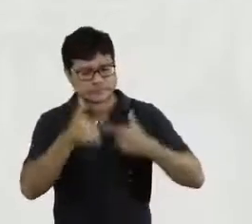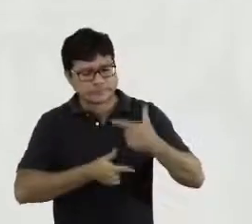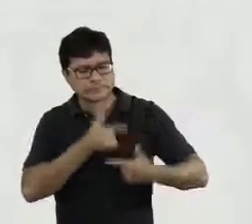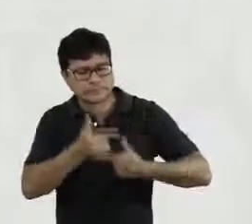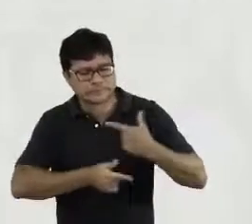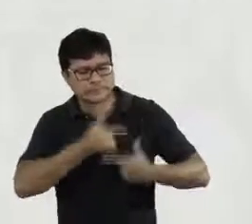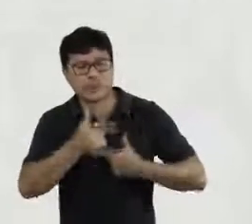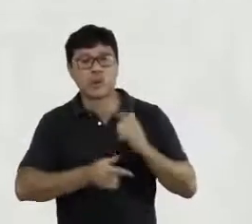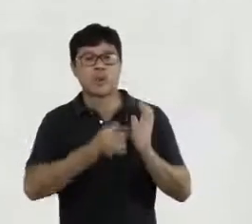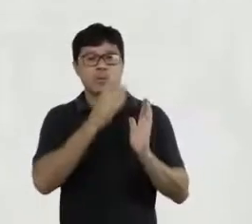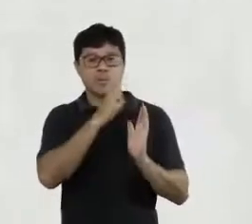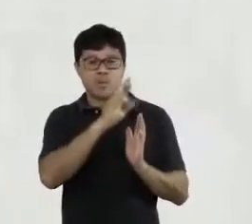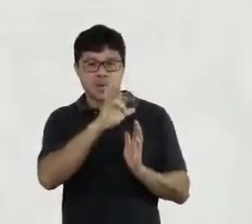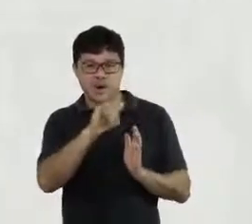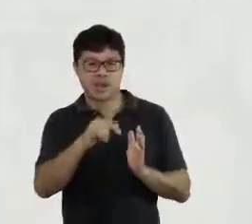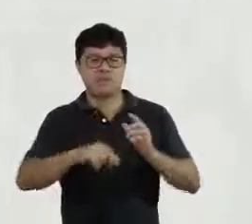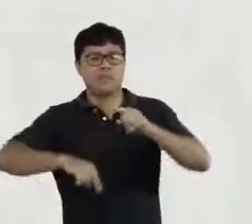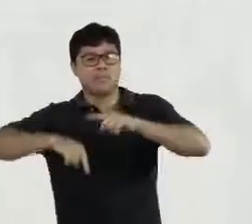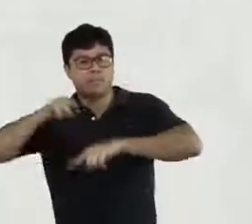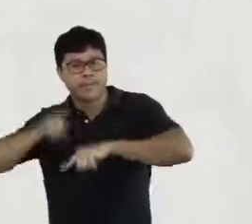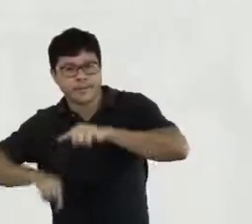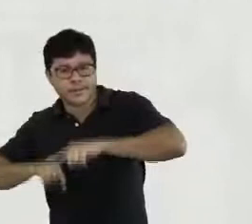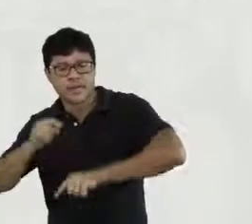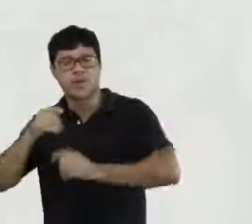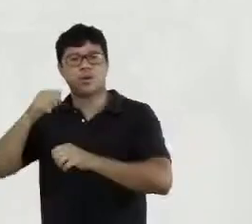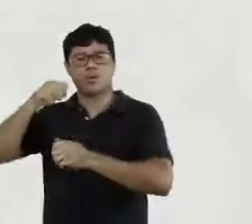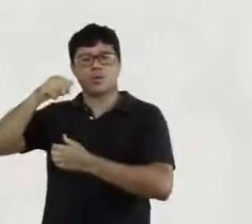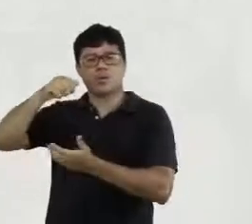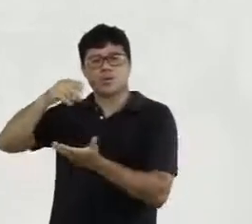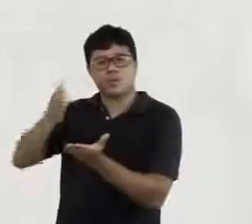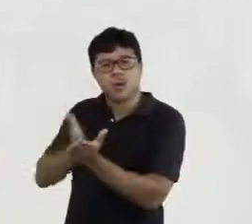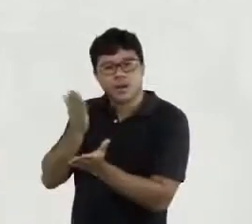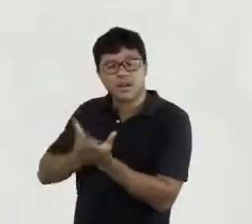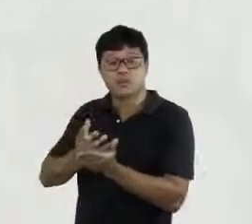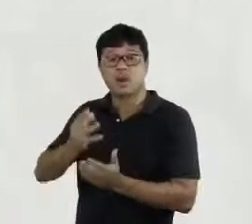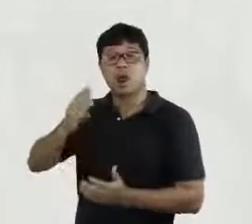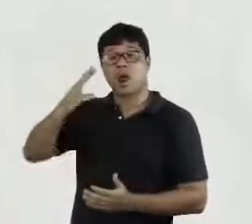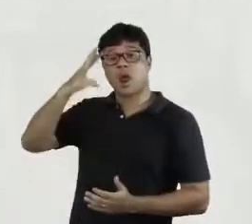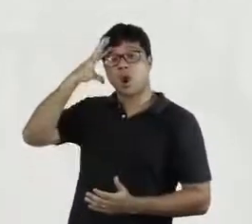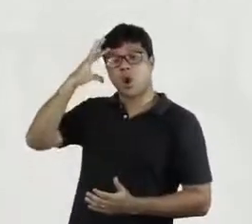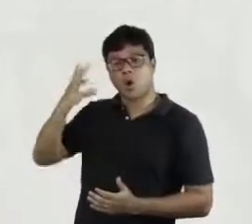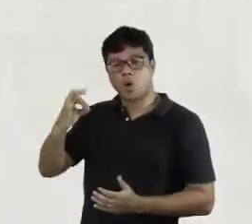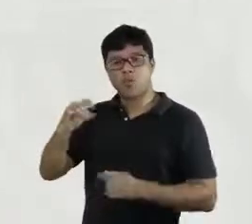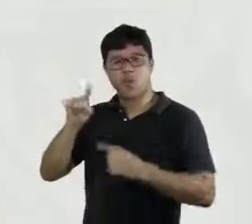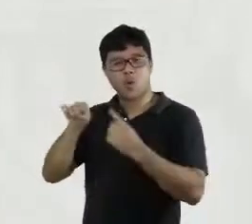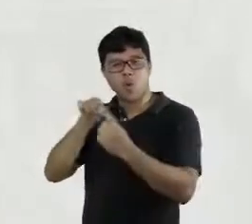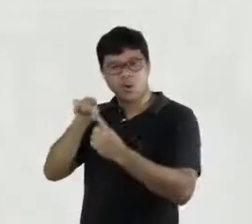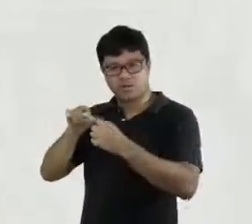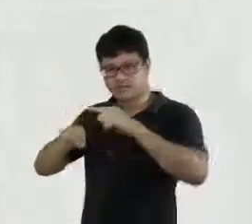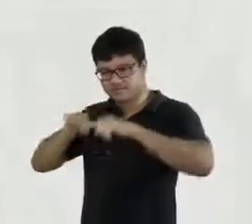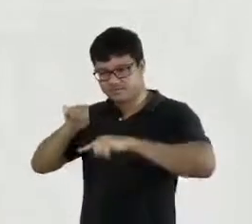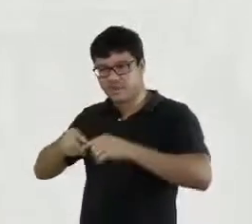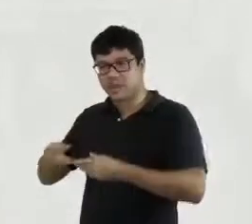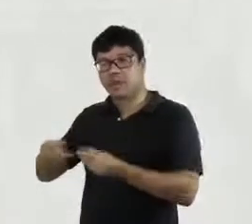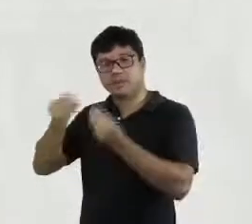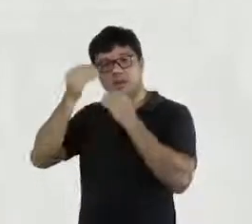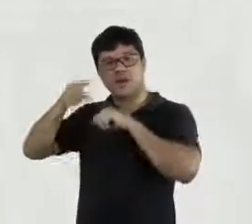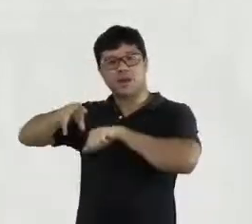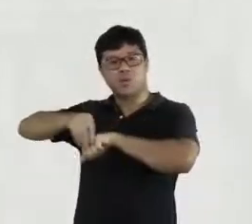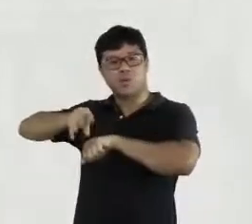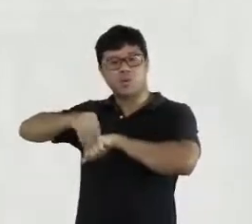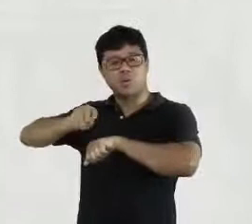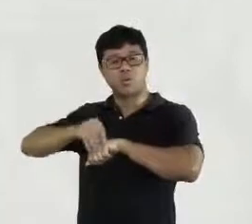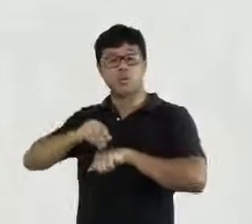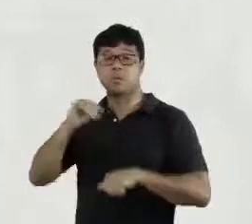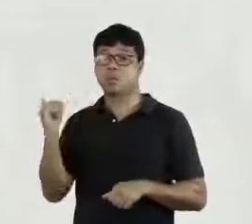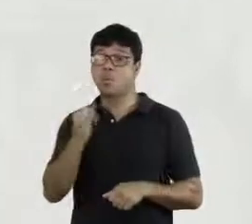trabalho bibliográfico traz o exame material do livro como forma de compreensão como objeto de conhecimento, sua importância